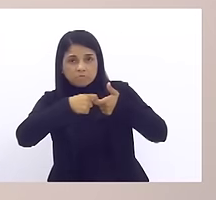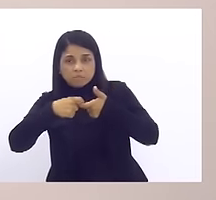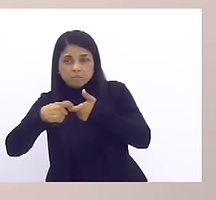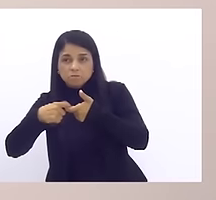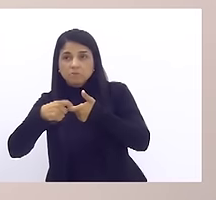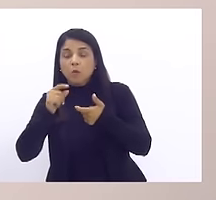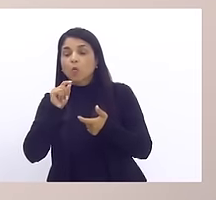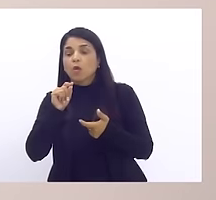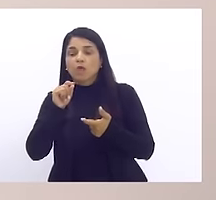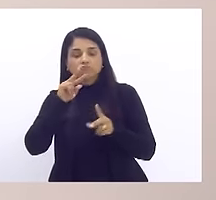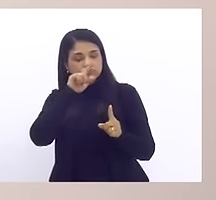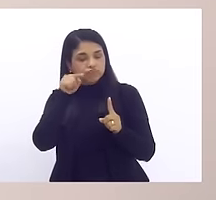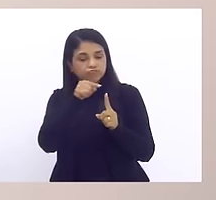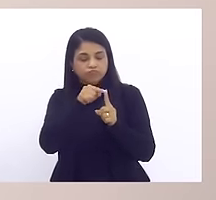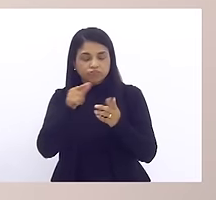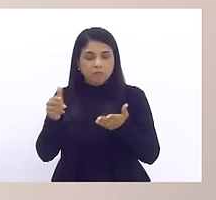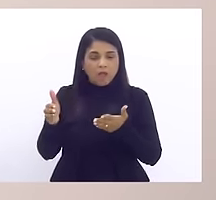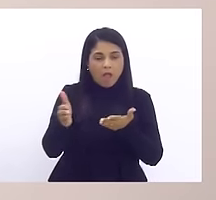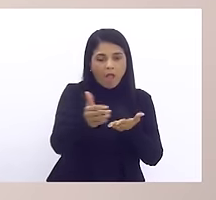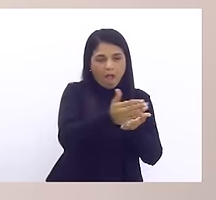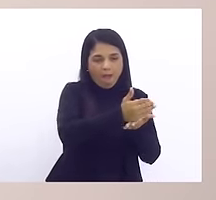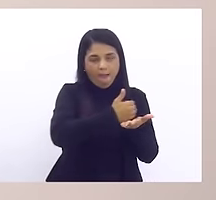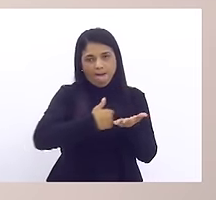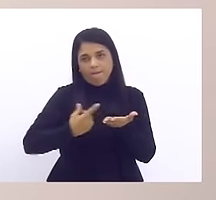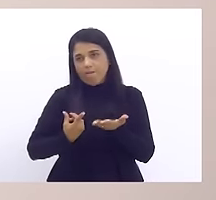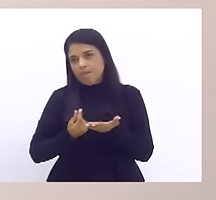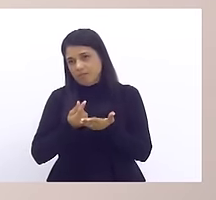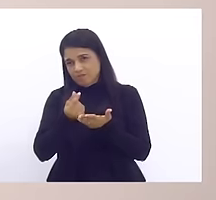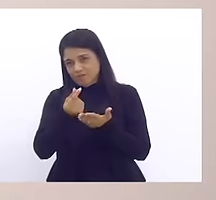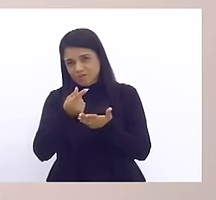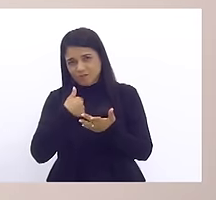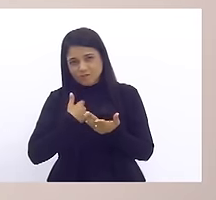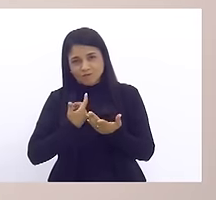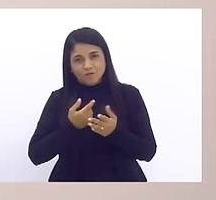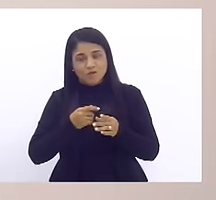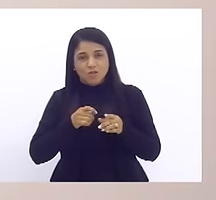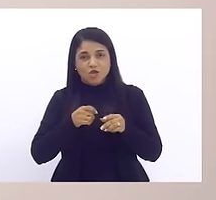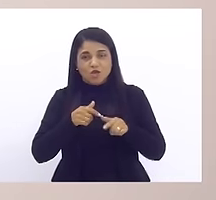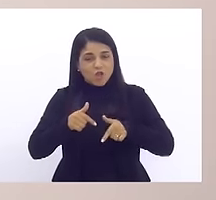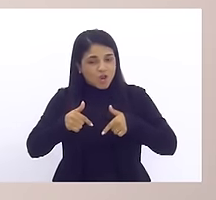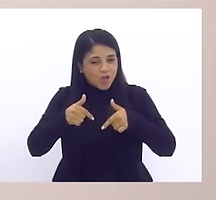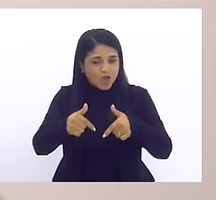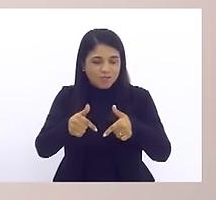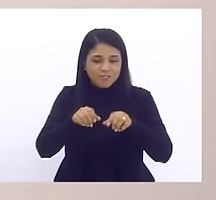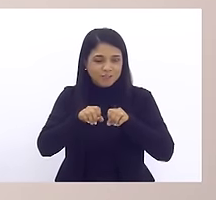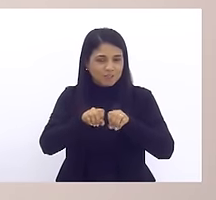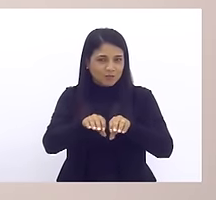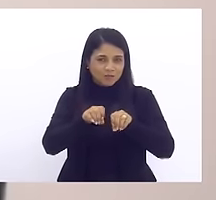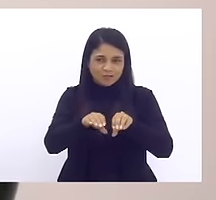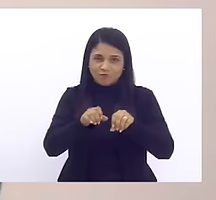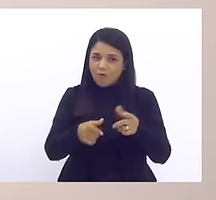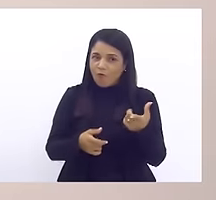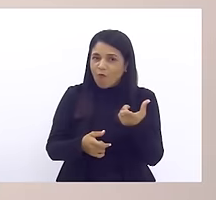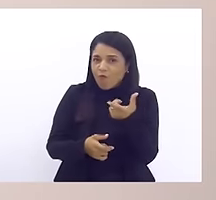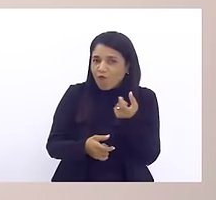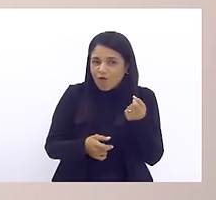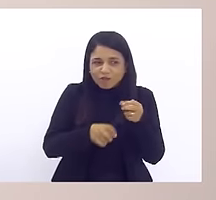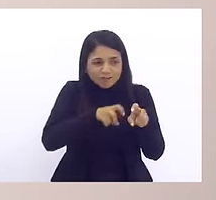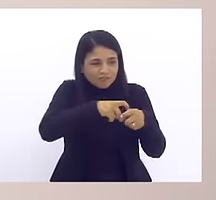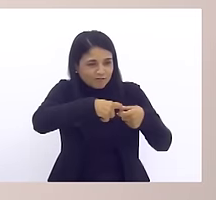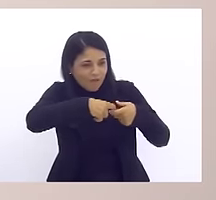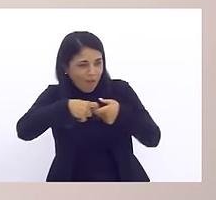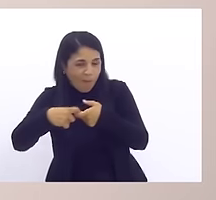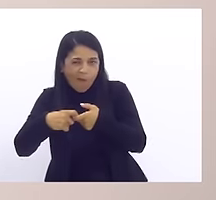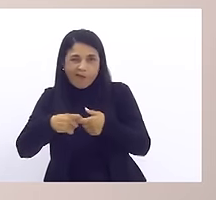único intuito de arrecadação né porque você não vai ter uma operação educativa com 20 reboques cegonha se não é educativo